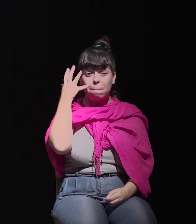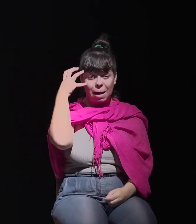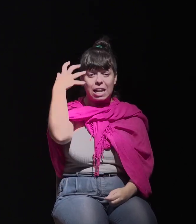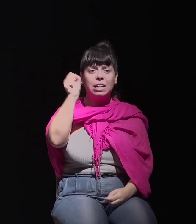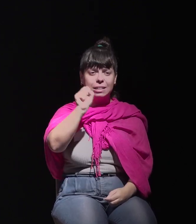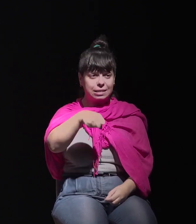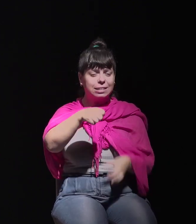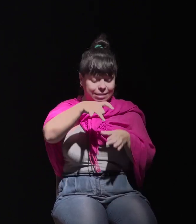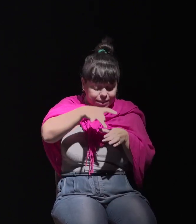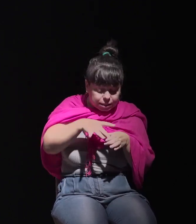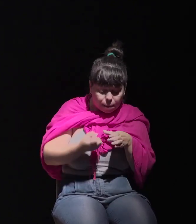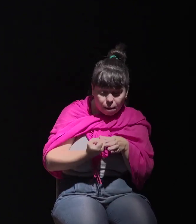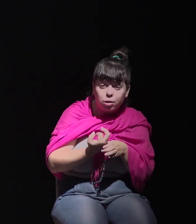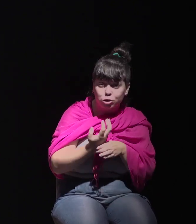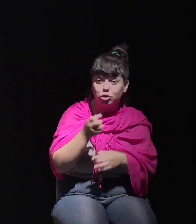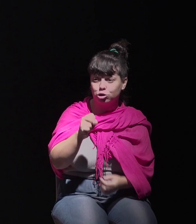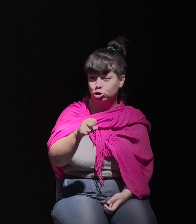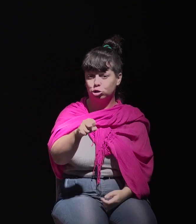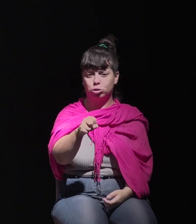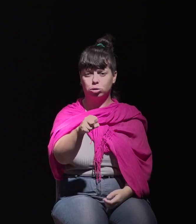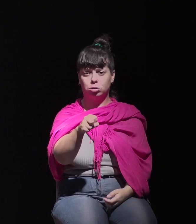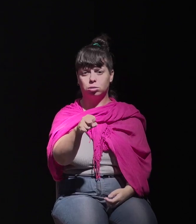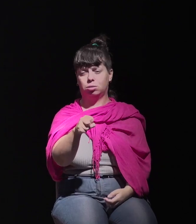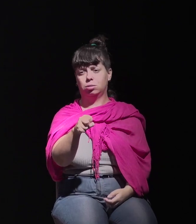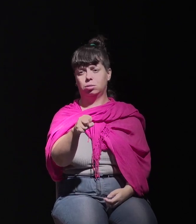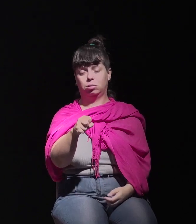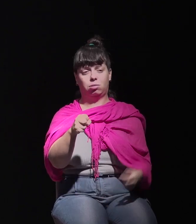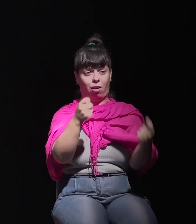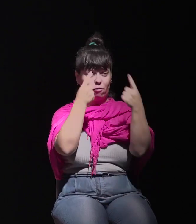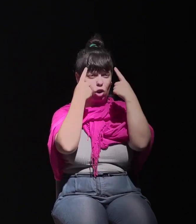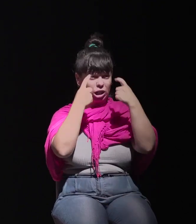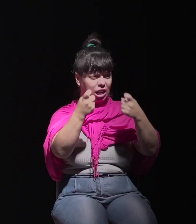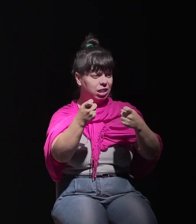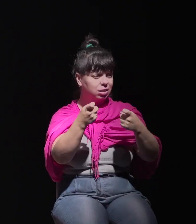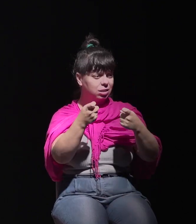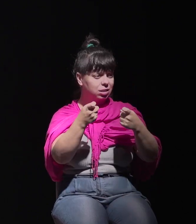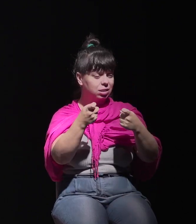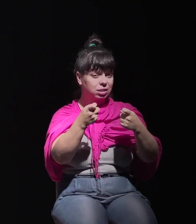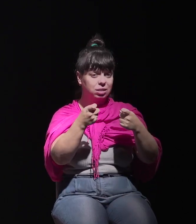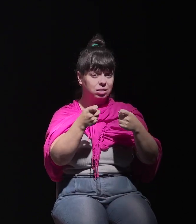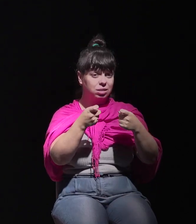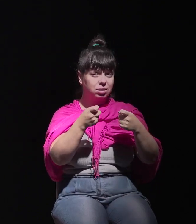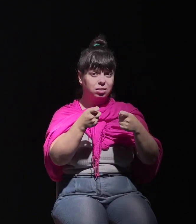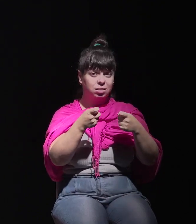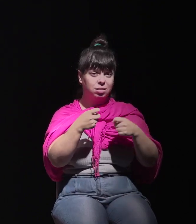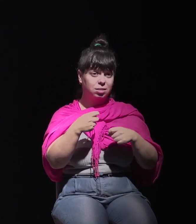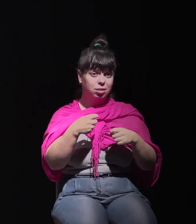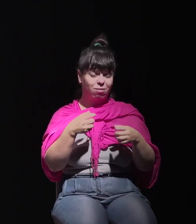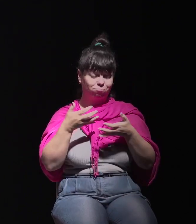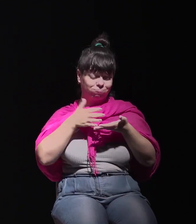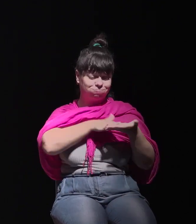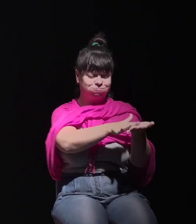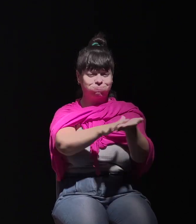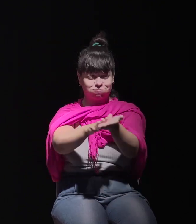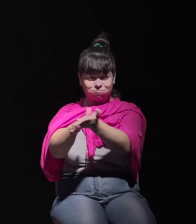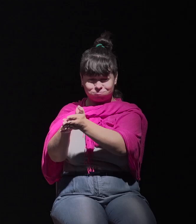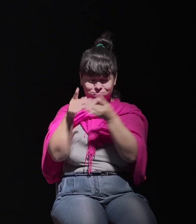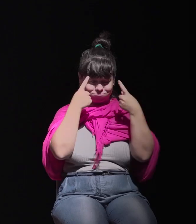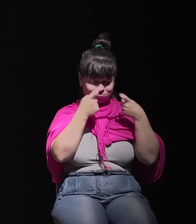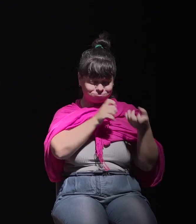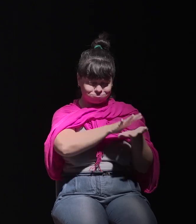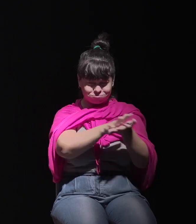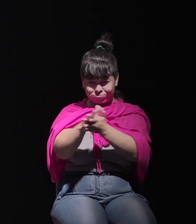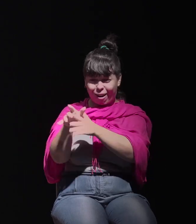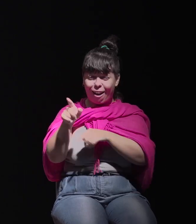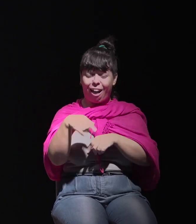semente. A violência, né, que é executada, é uma das principais formas de garantir o controle sobre